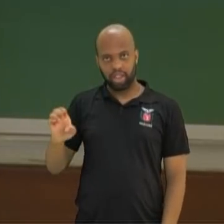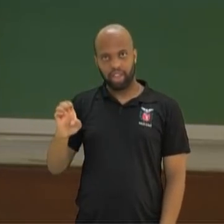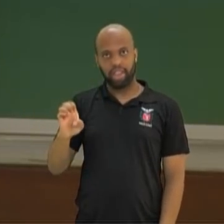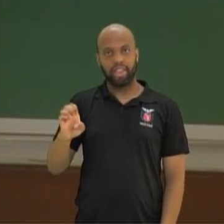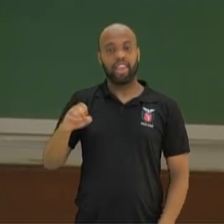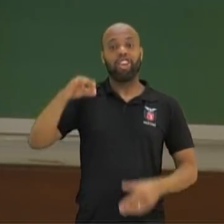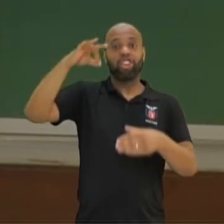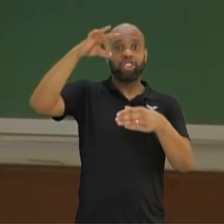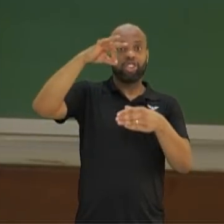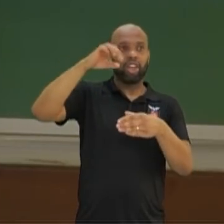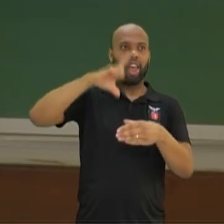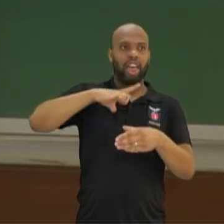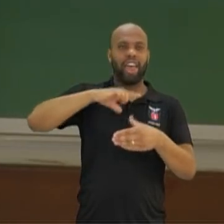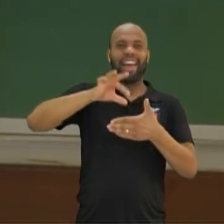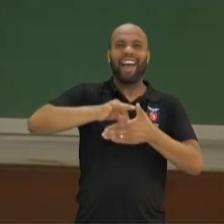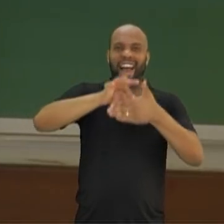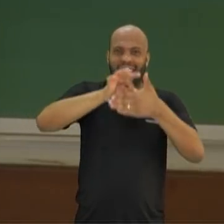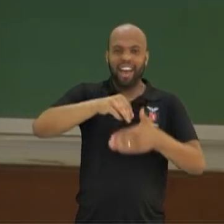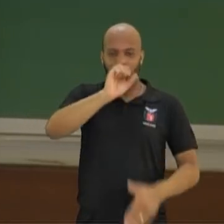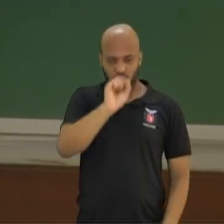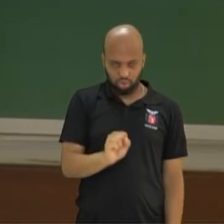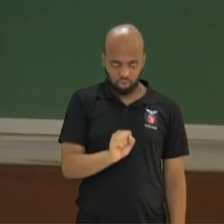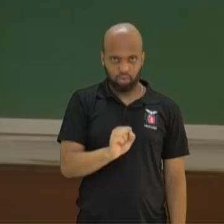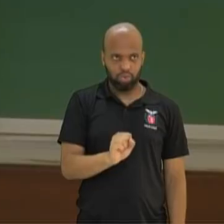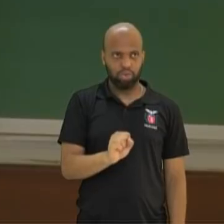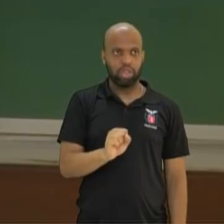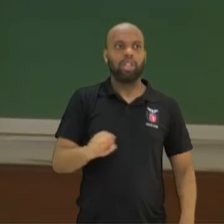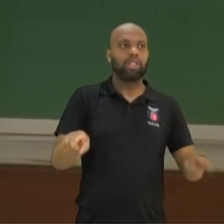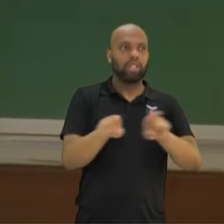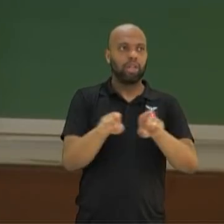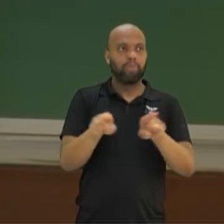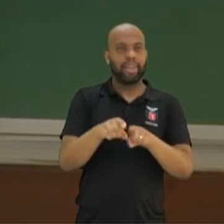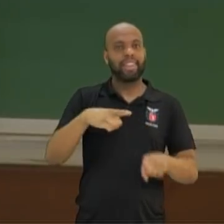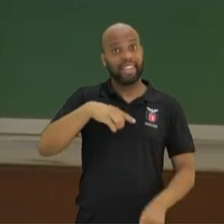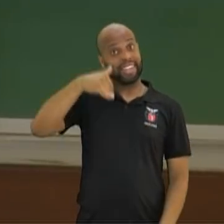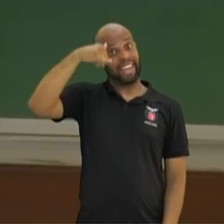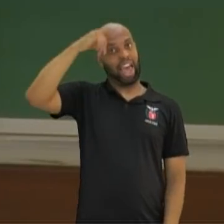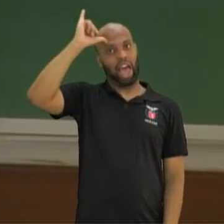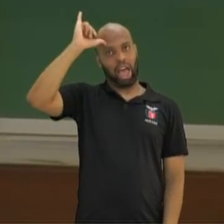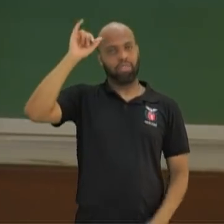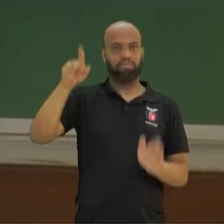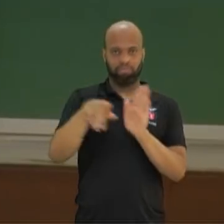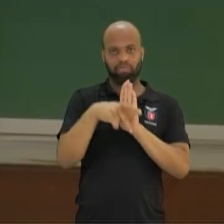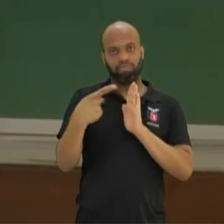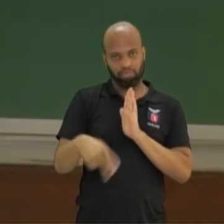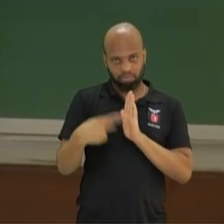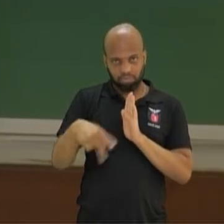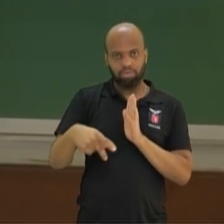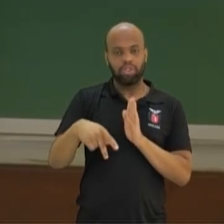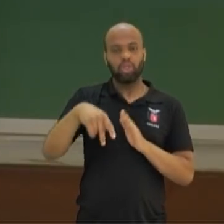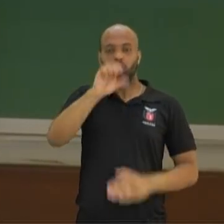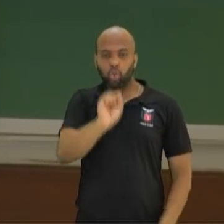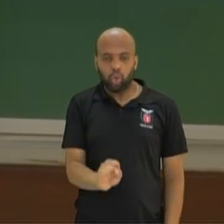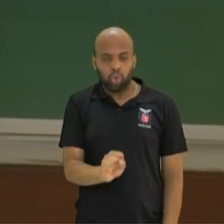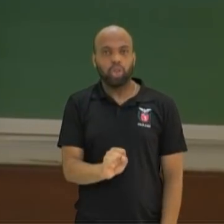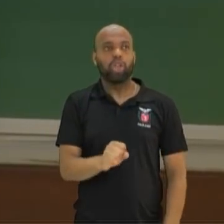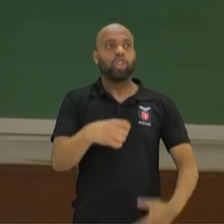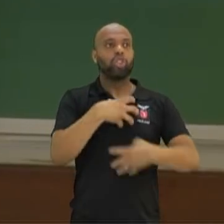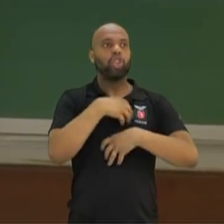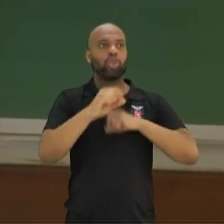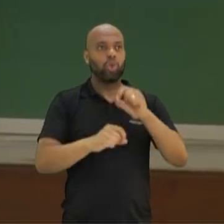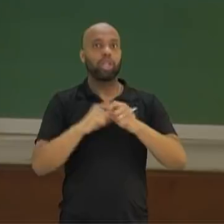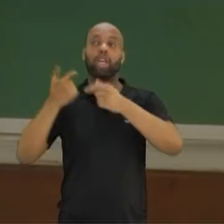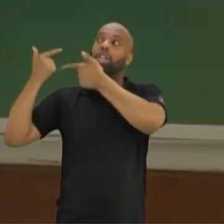e o charque na região sul, ou poderíamos ampliar para o gado na região sul. Logicamente, isto de maneira